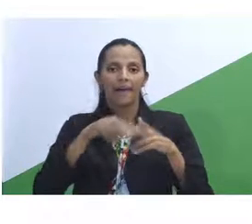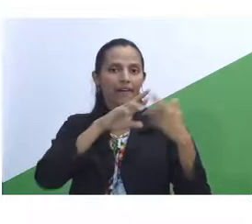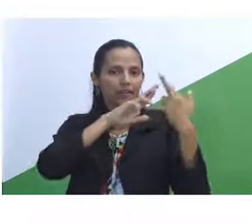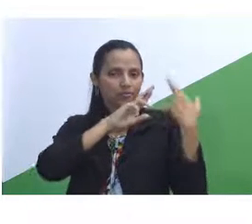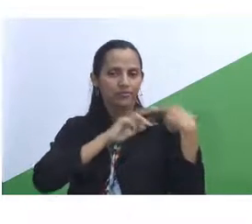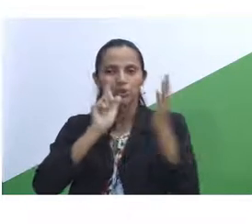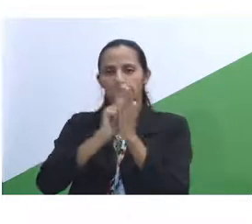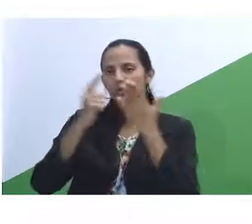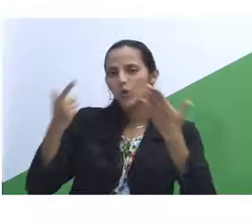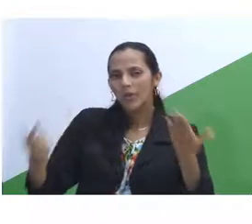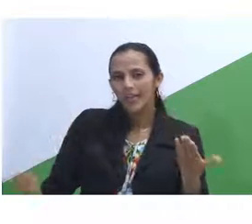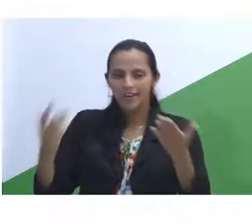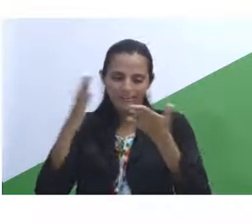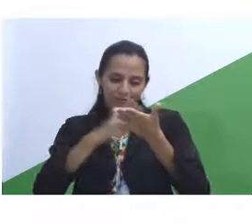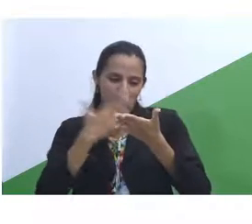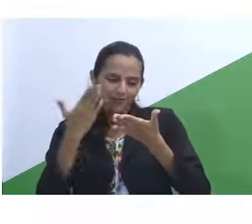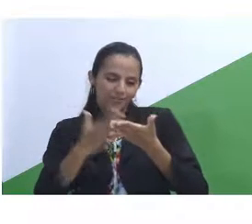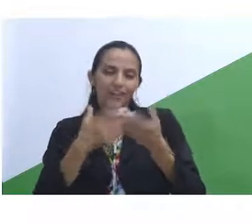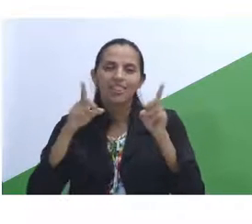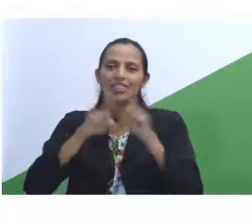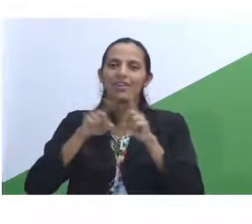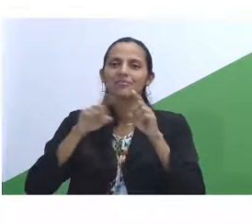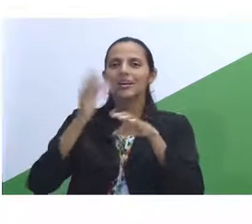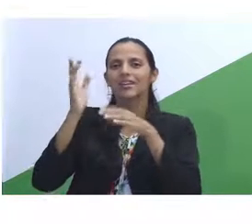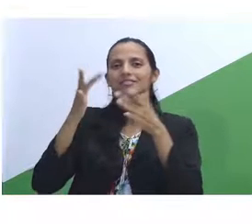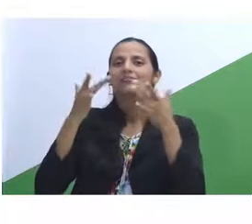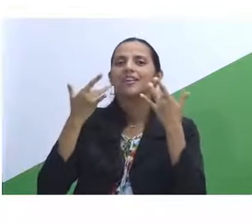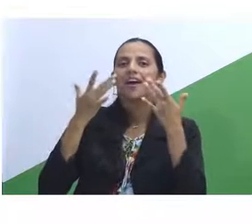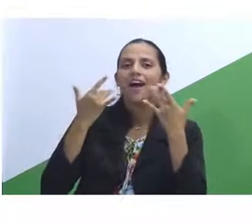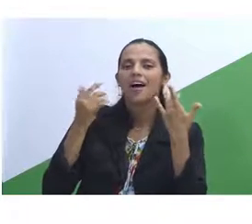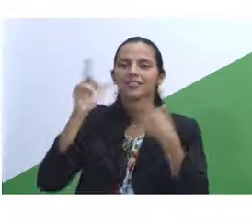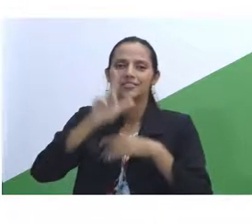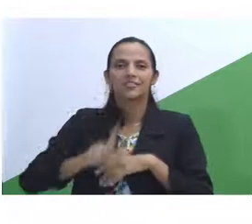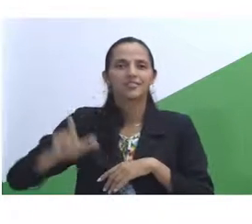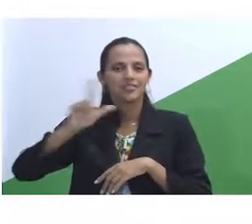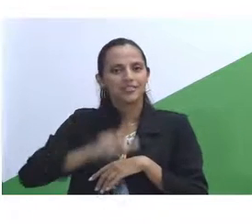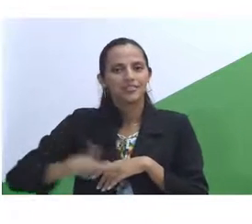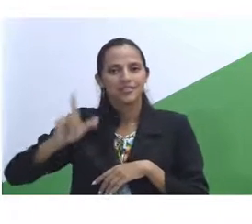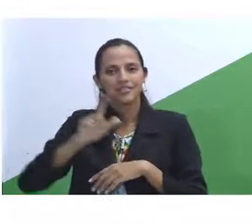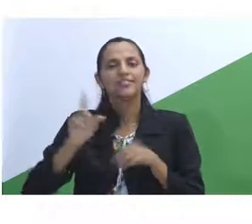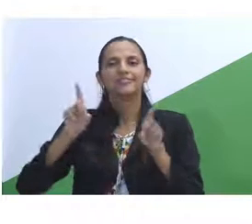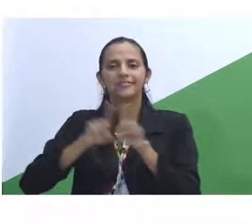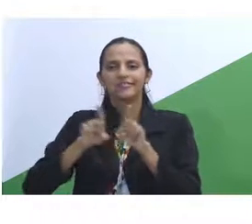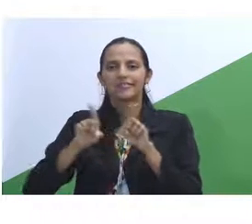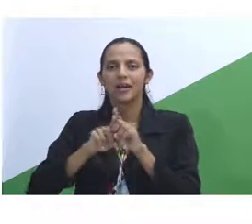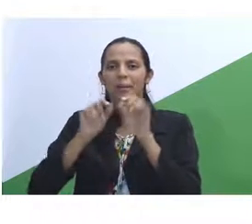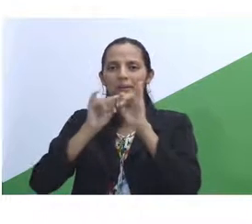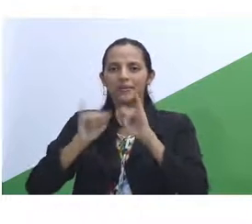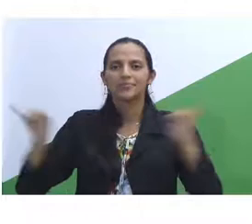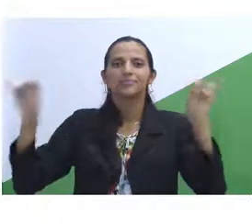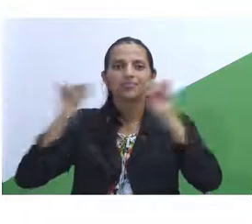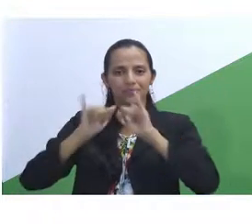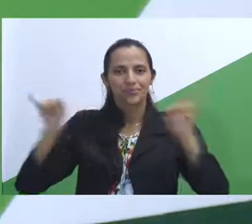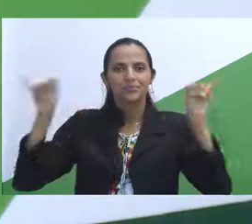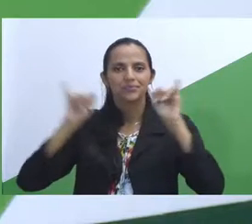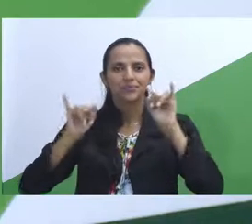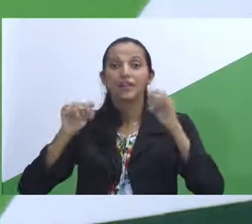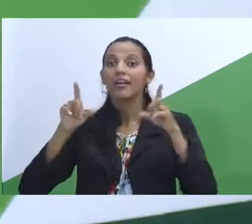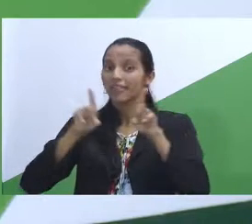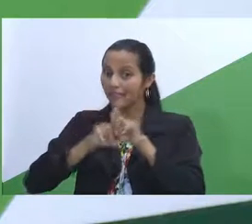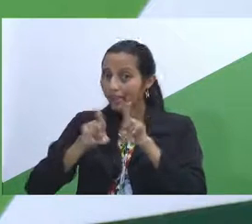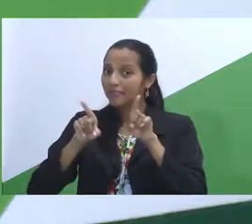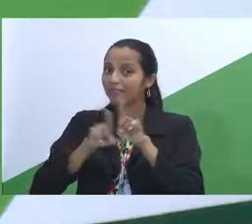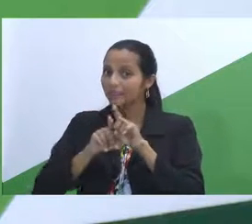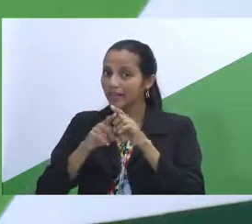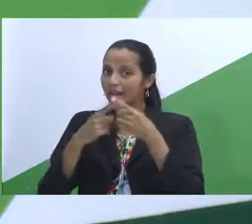revistas, na rádio, no cinema, no teatro, na literatura e demais manifestações, então, culturais. Inclusive, na música.